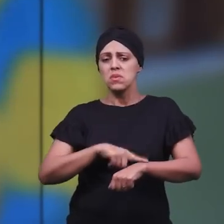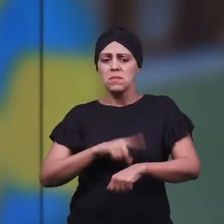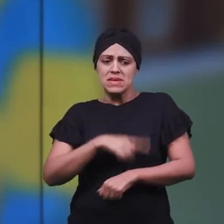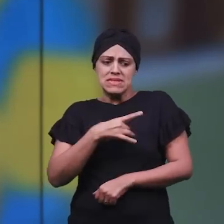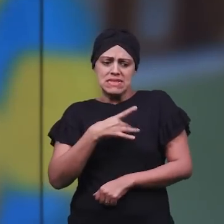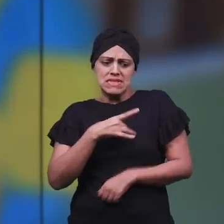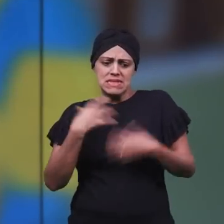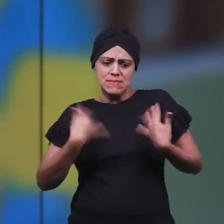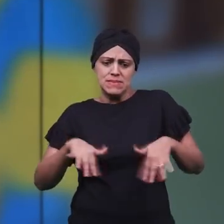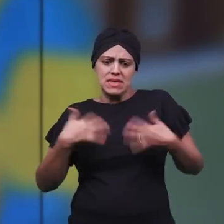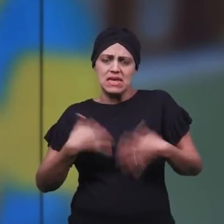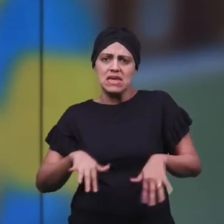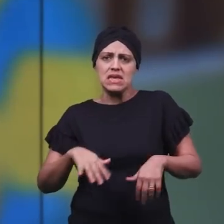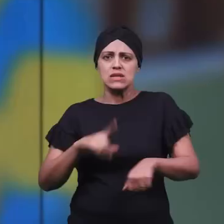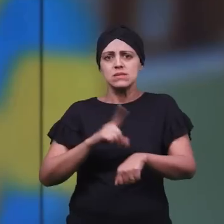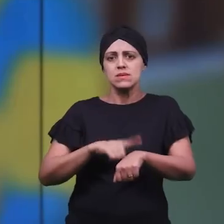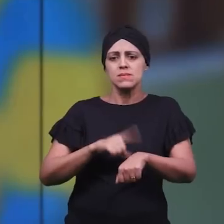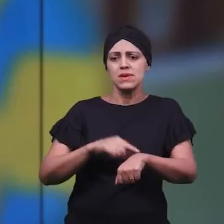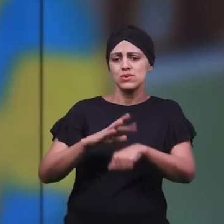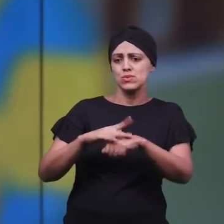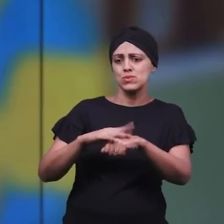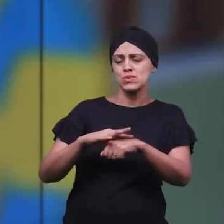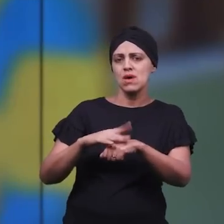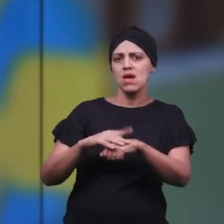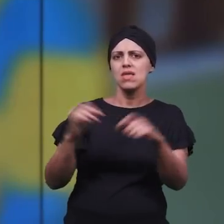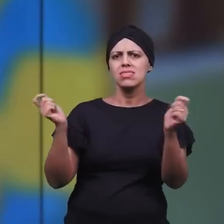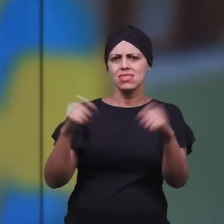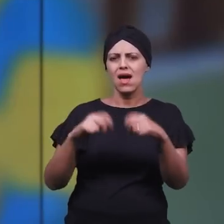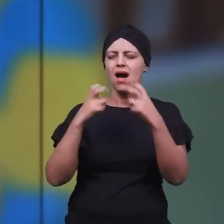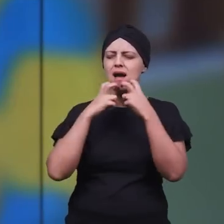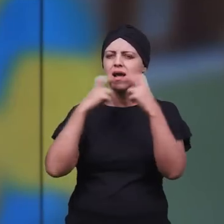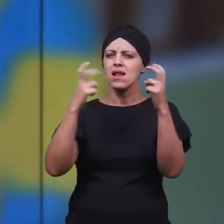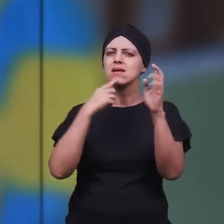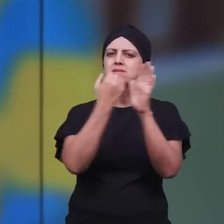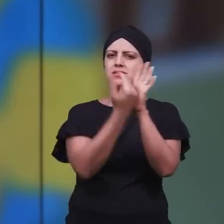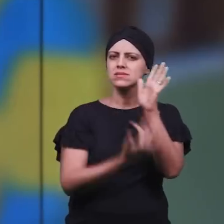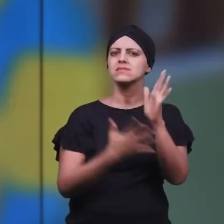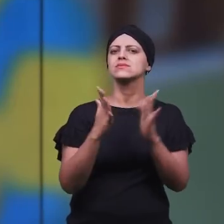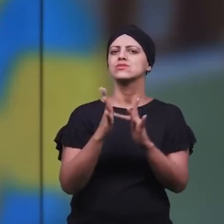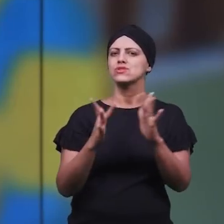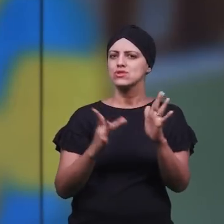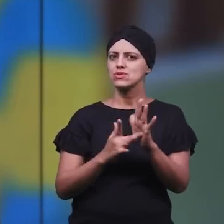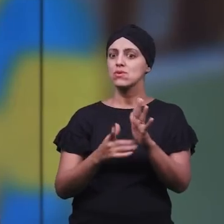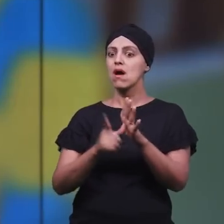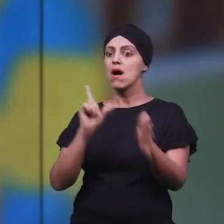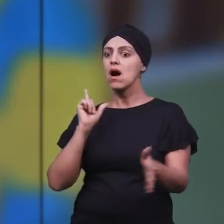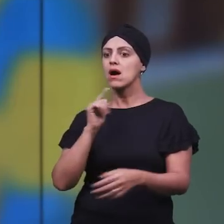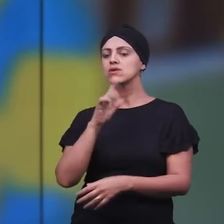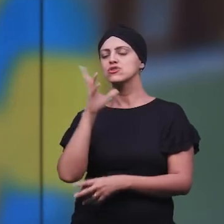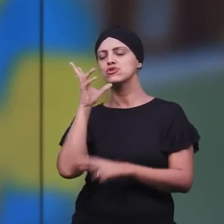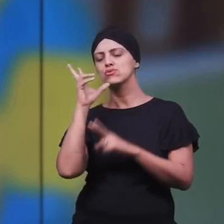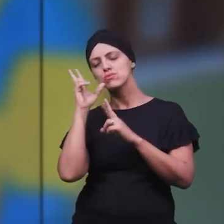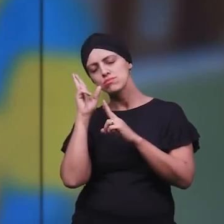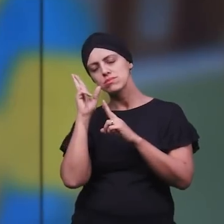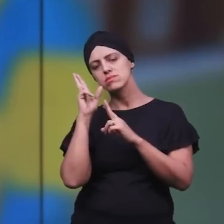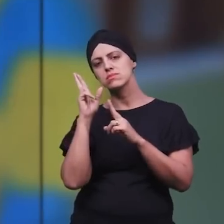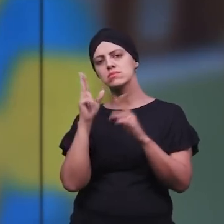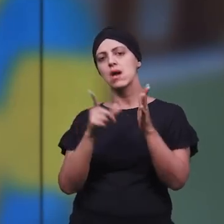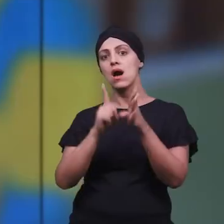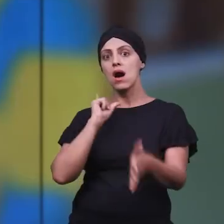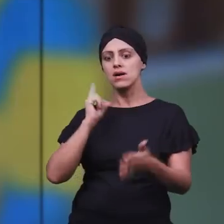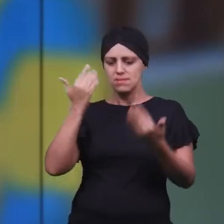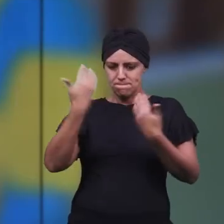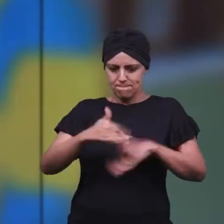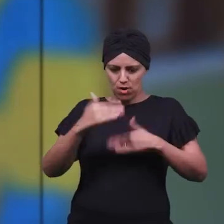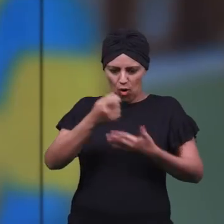sentimos medo ou quando estamos doentes. Nós podemos clamar pelo sangue de Jesus antes de dormir, antes de fazer